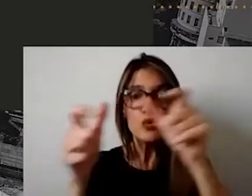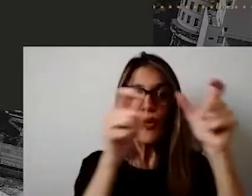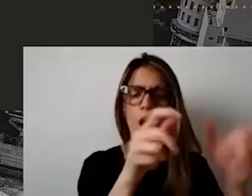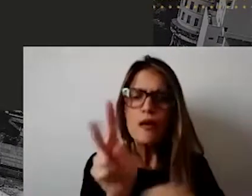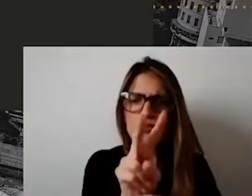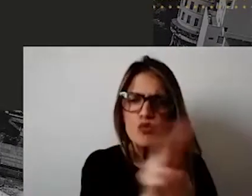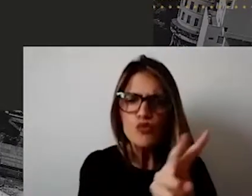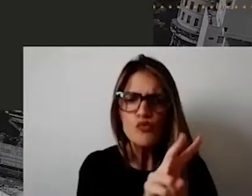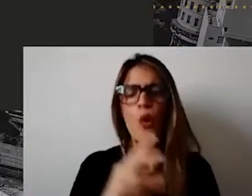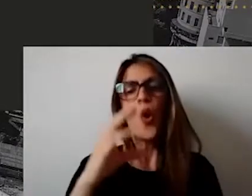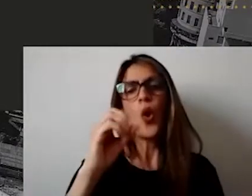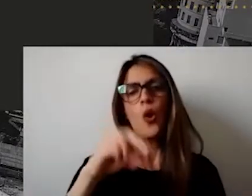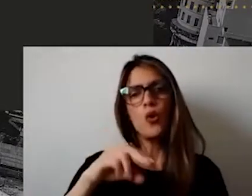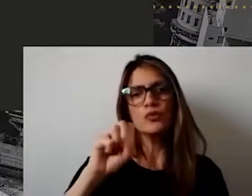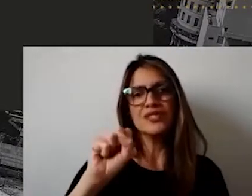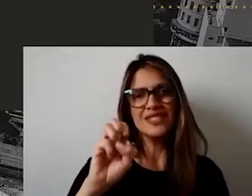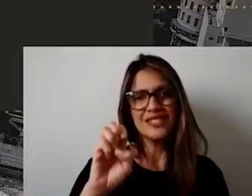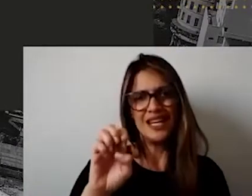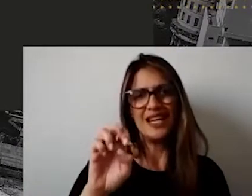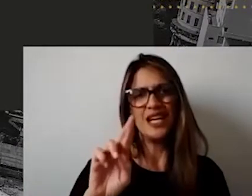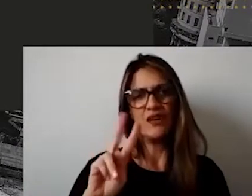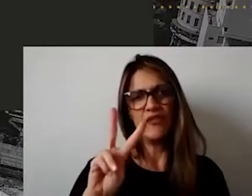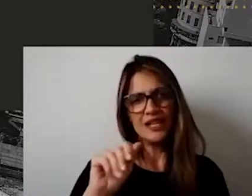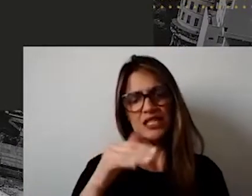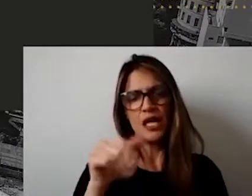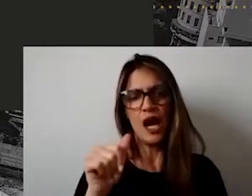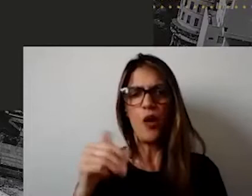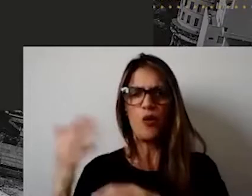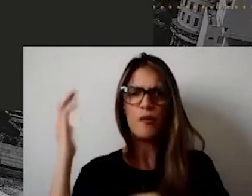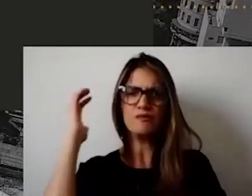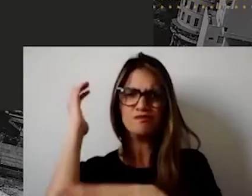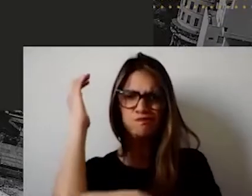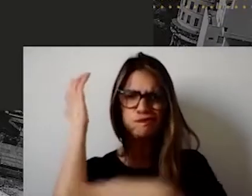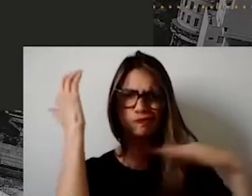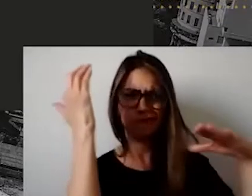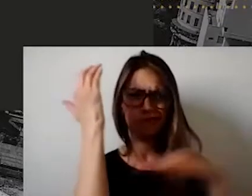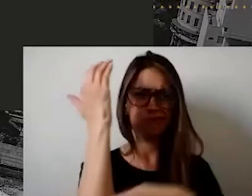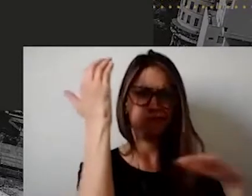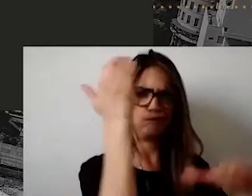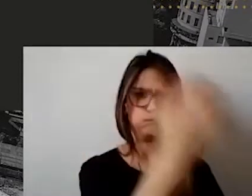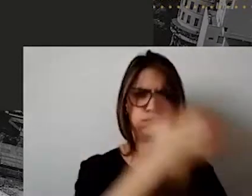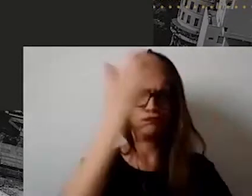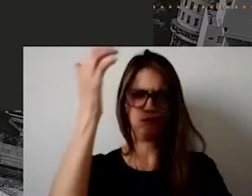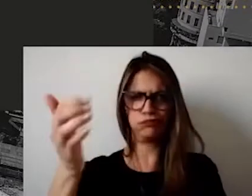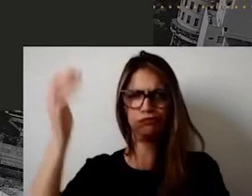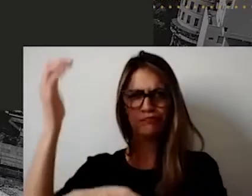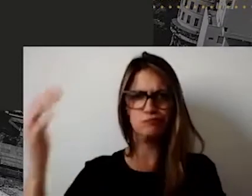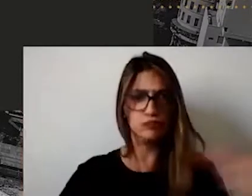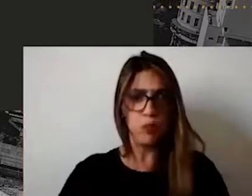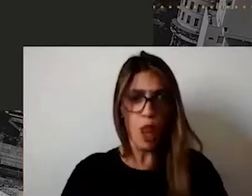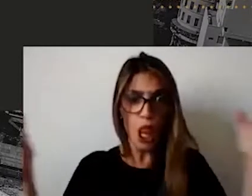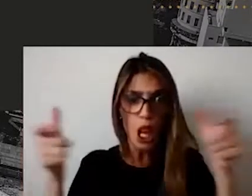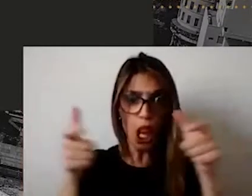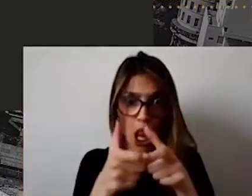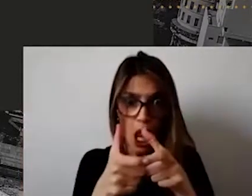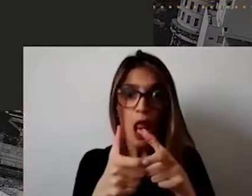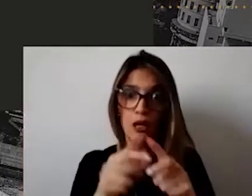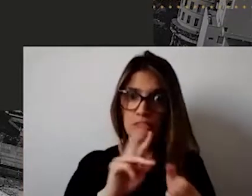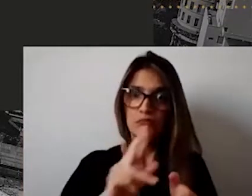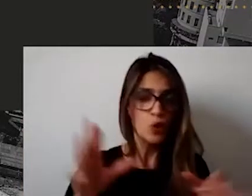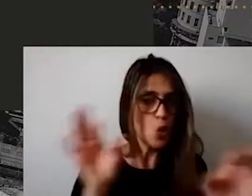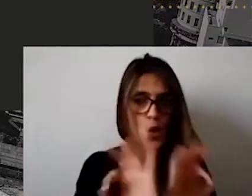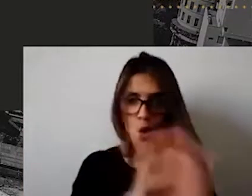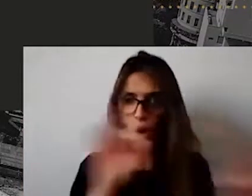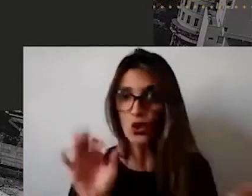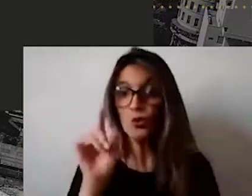gente reduziu o desmatamento de 1.600 para 300, mas a gente teve resultados bem legais. E aí lá tem um